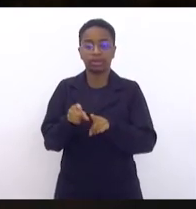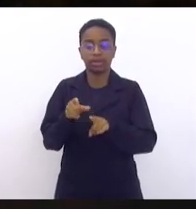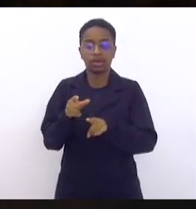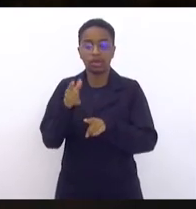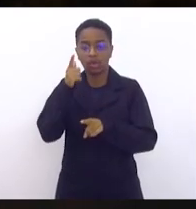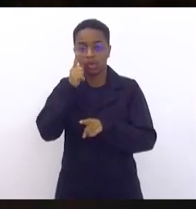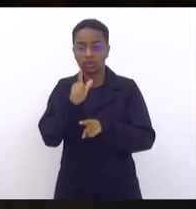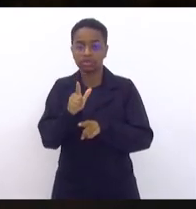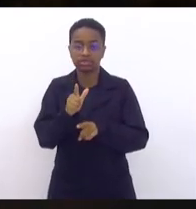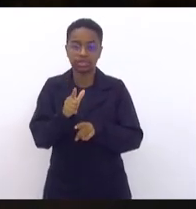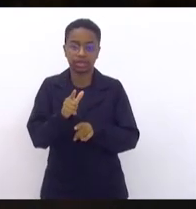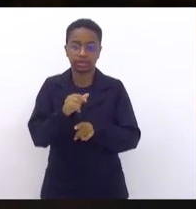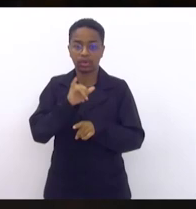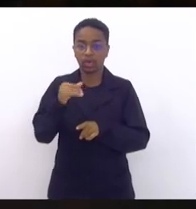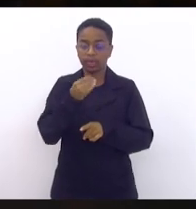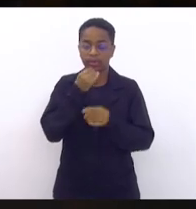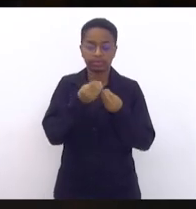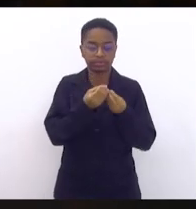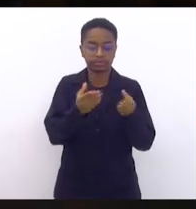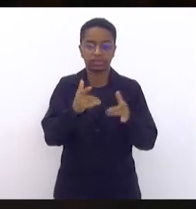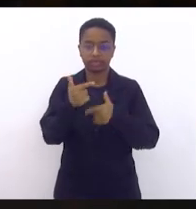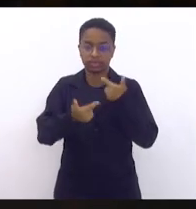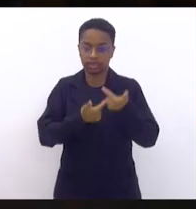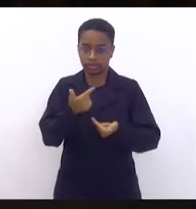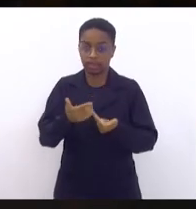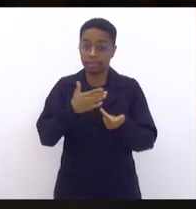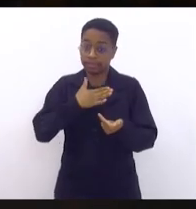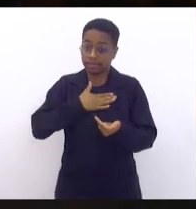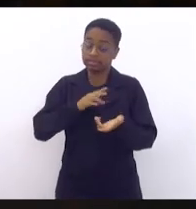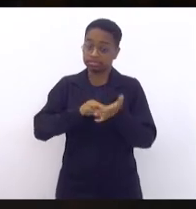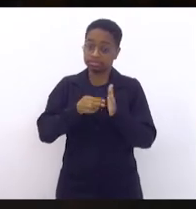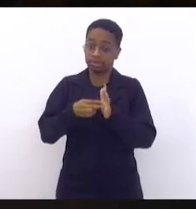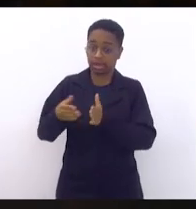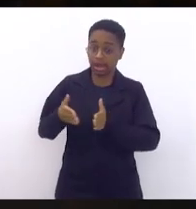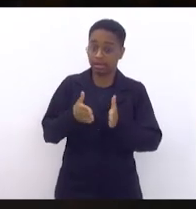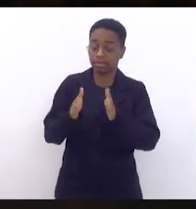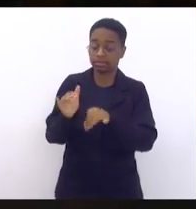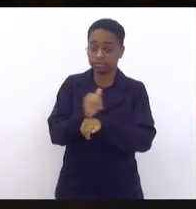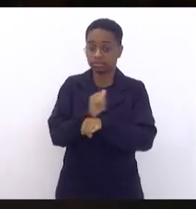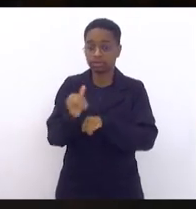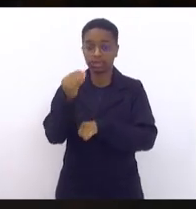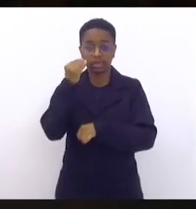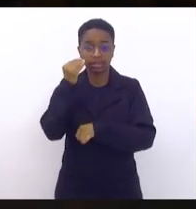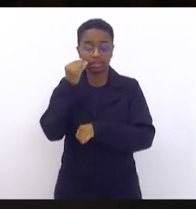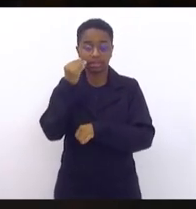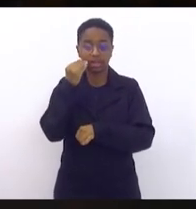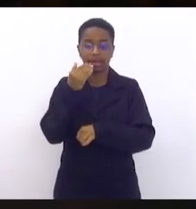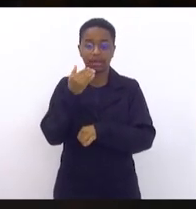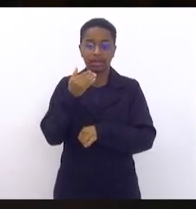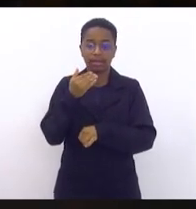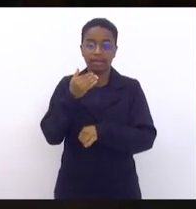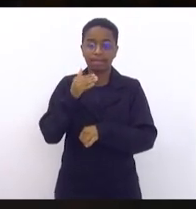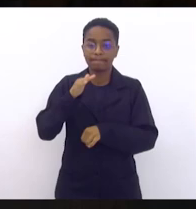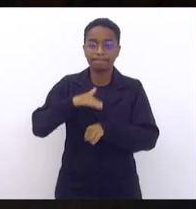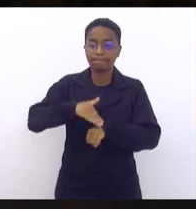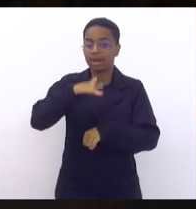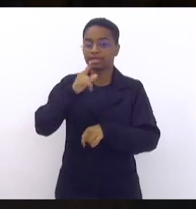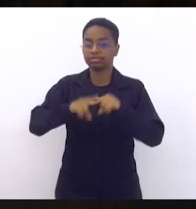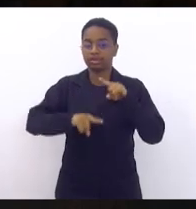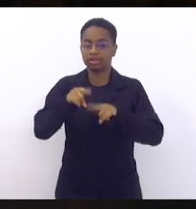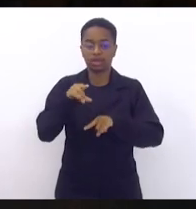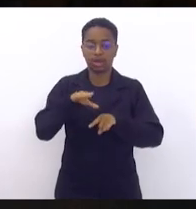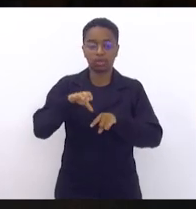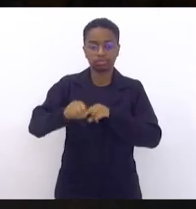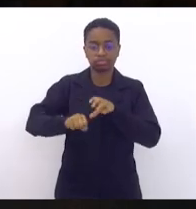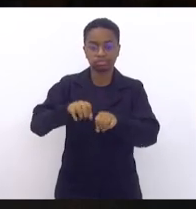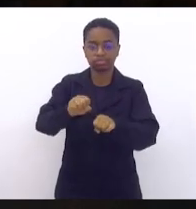e gerar oportunidade de emprego para mim é um caminho para ter mais volume disponível e o outro